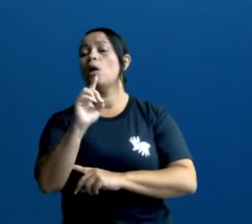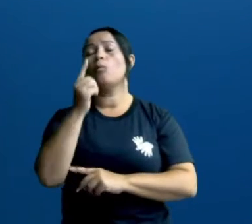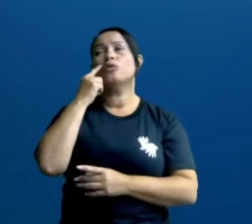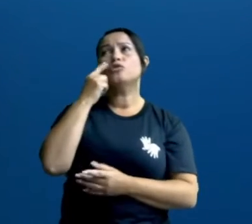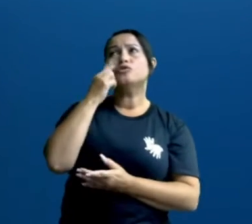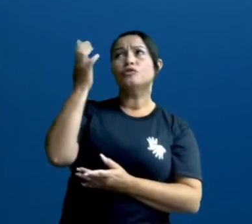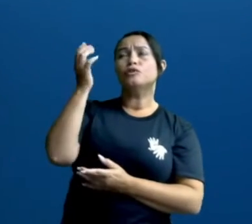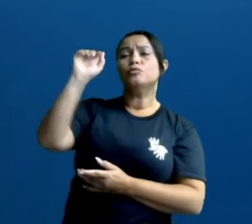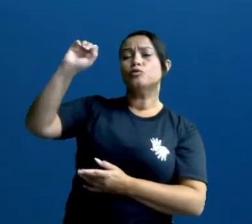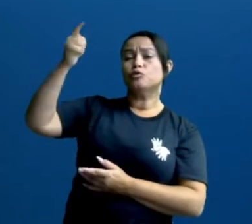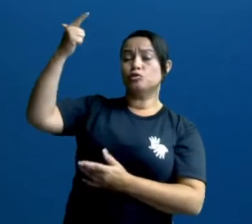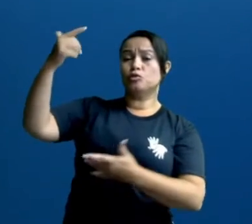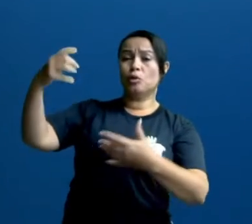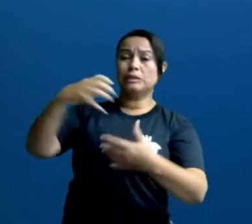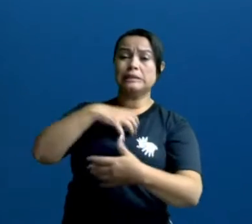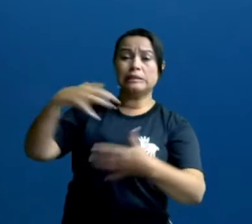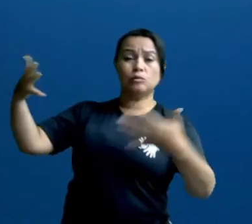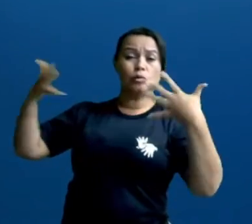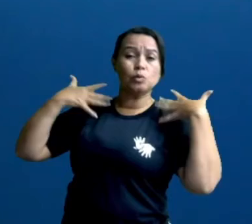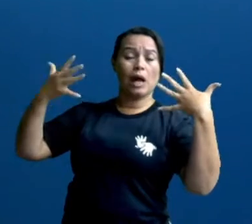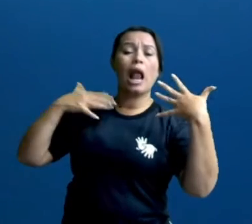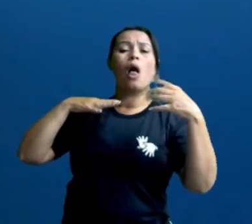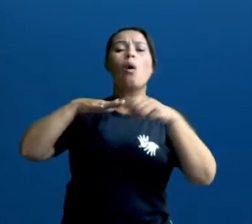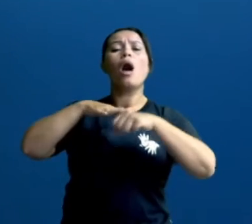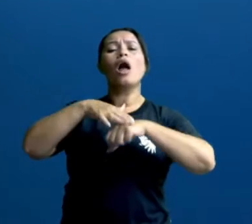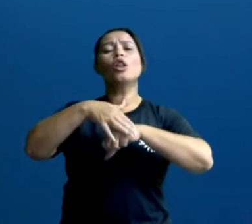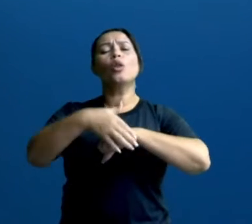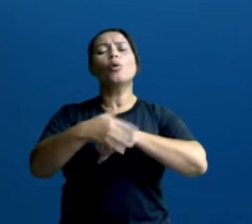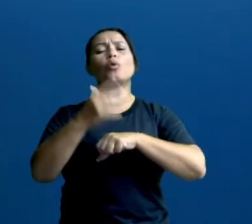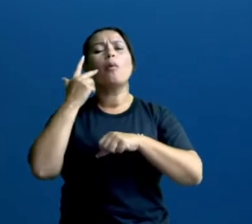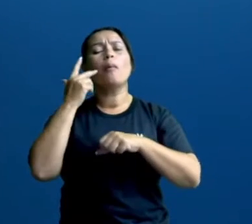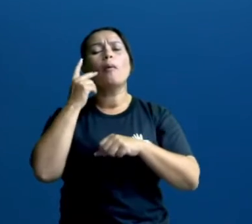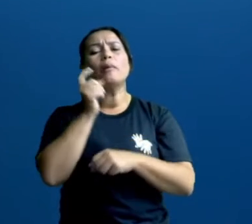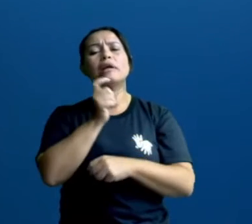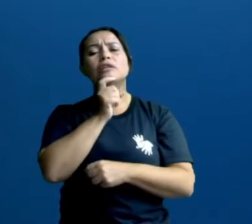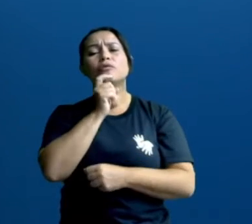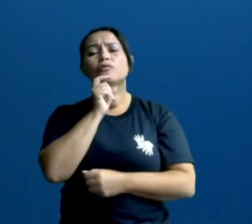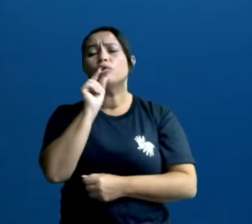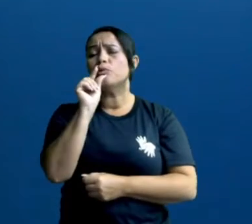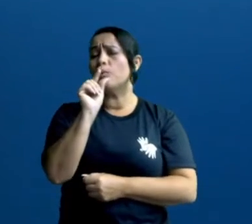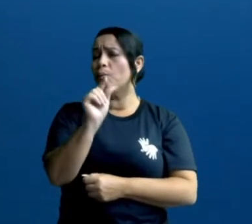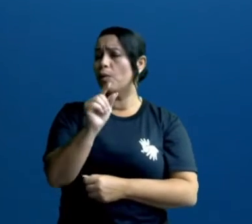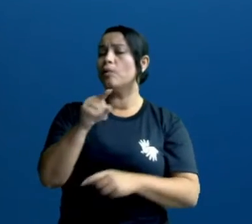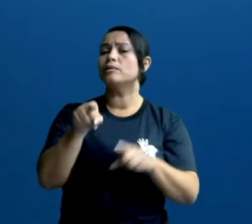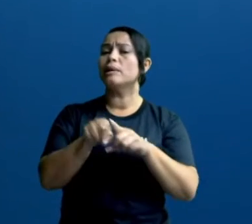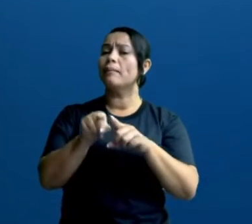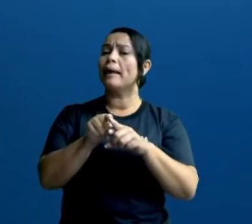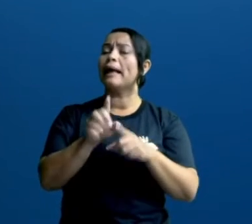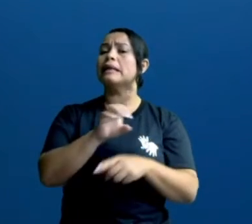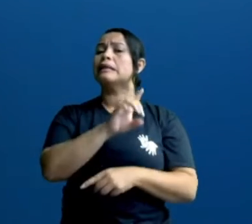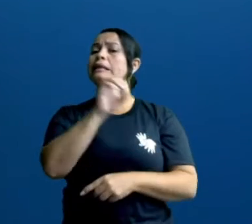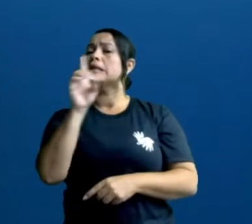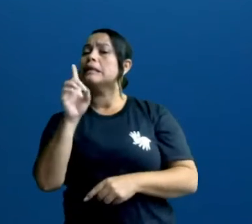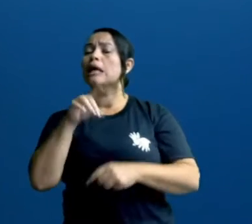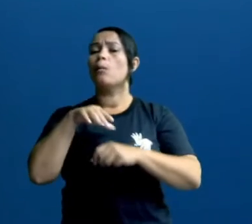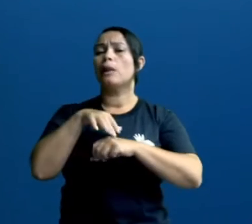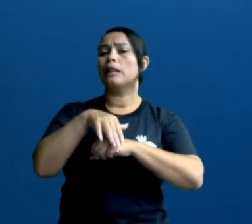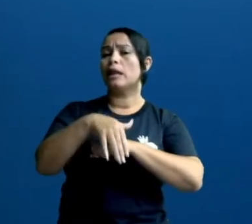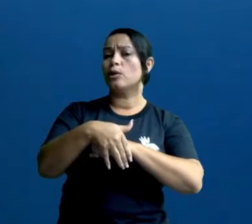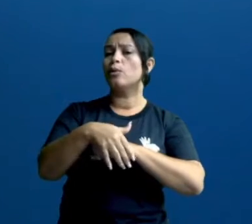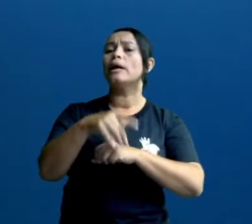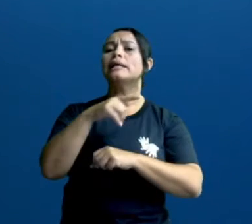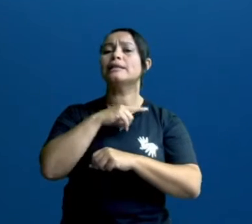nós temos o sol mas você temos um calor à noite ela costuma ser um pouco mais frias e tanto de dia quanto à noite